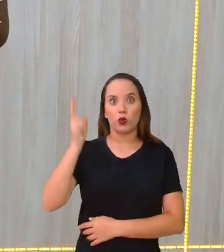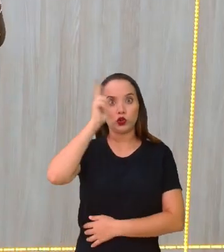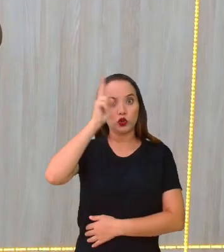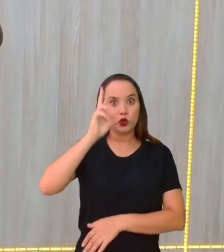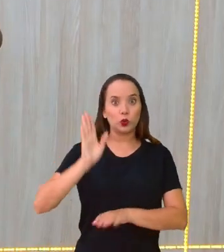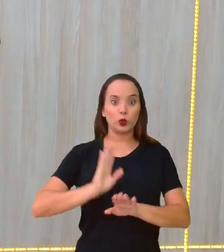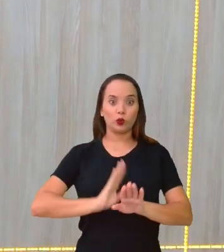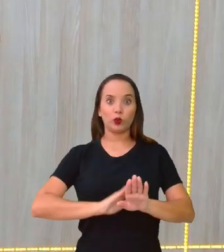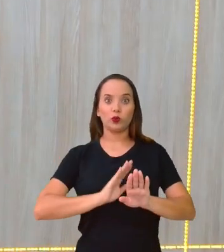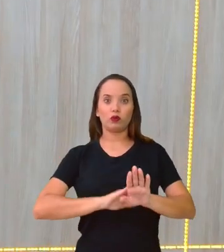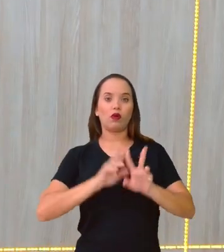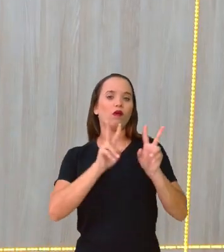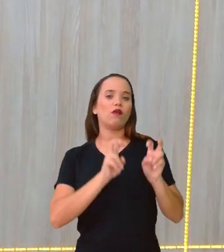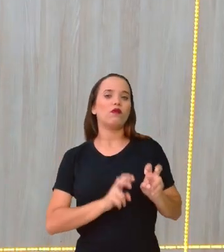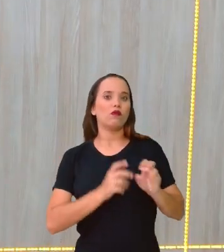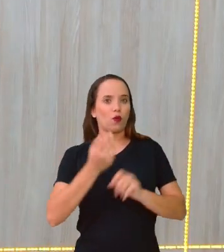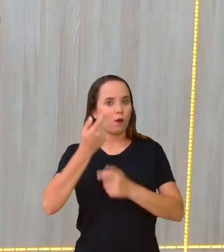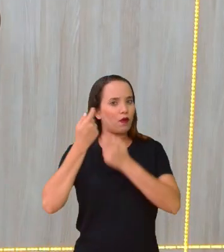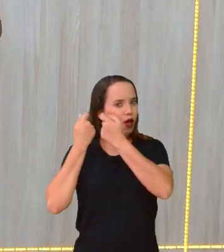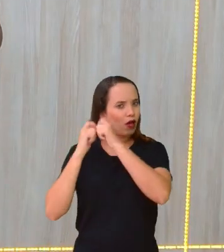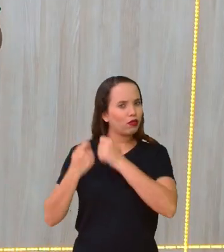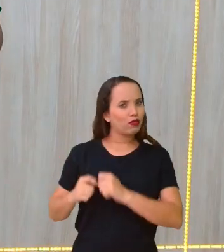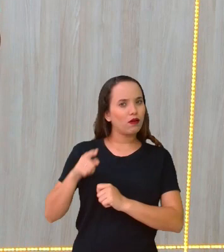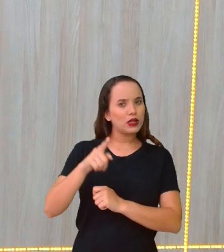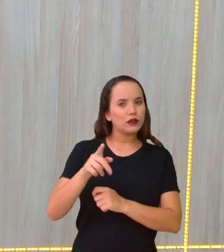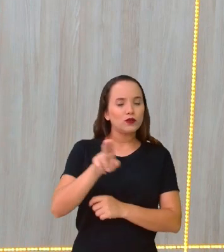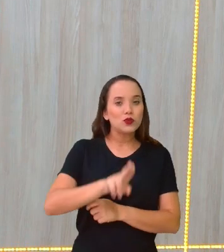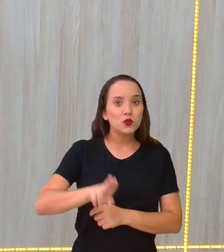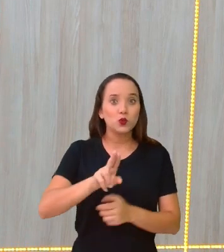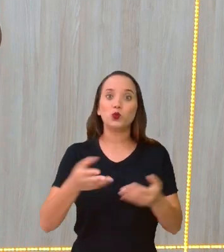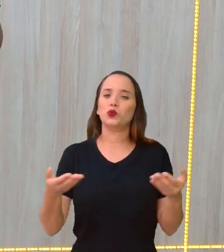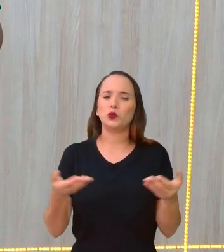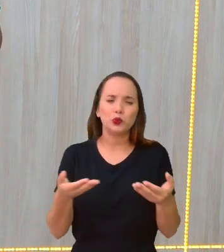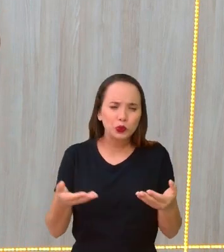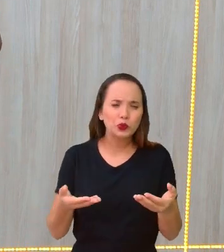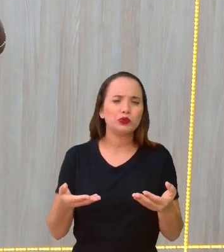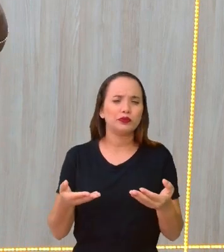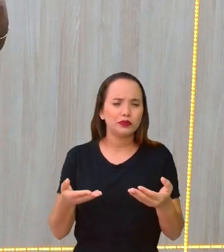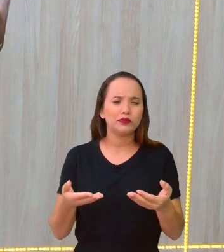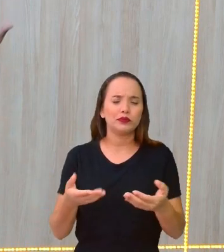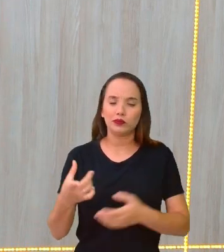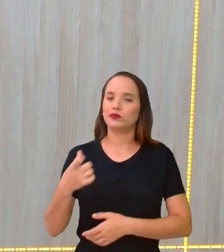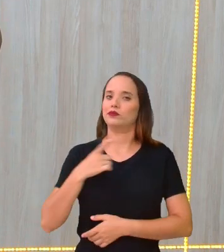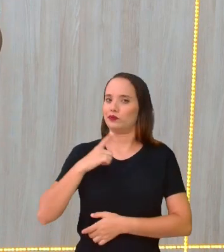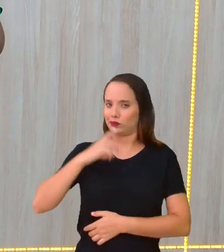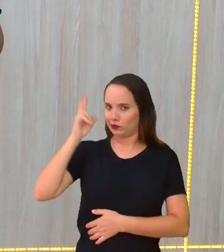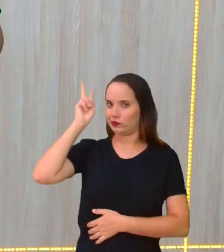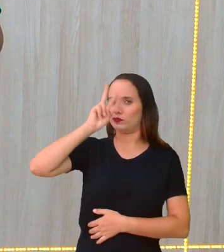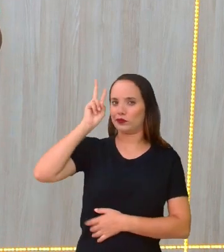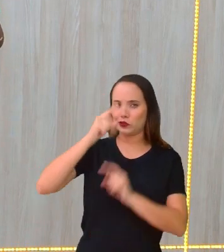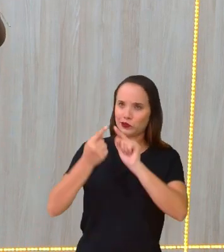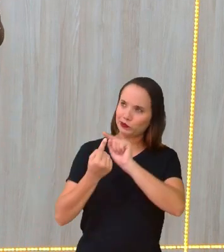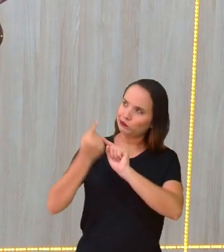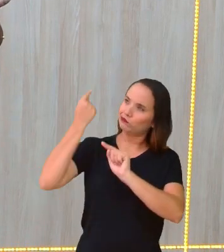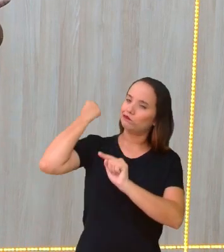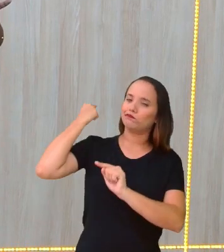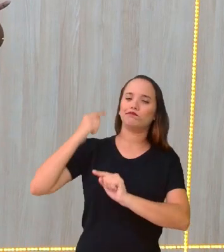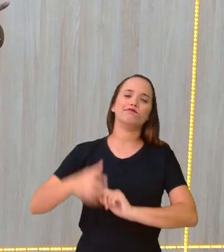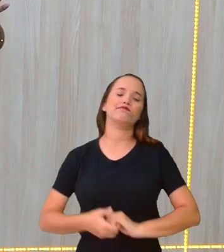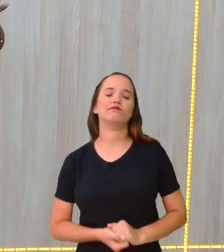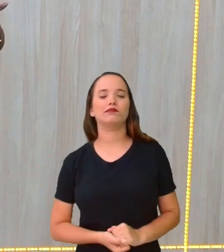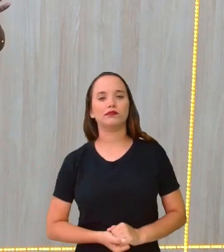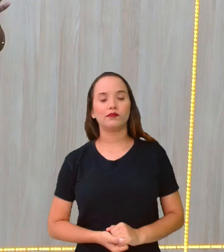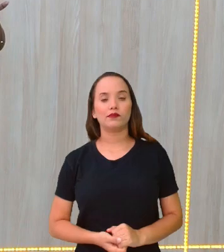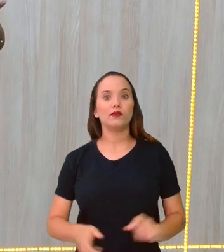das tranças que você escolheu fazer no seu cabelo, tem história por trás dela.